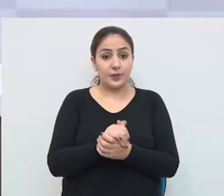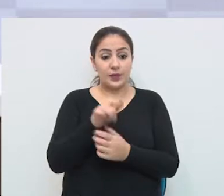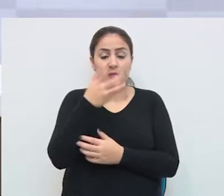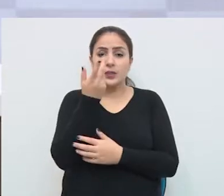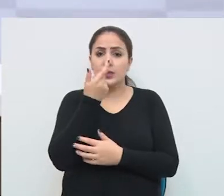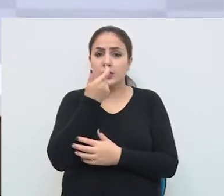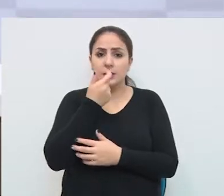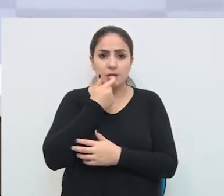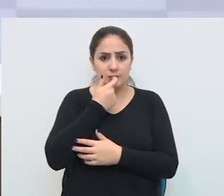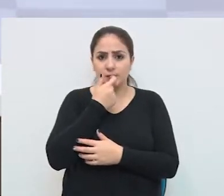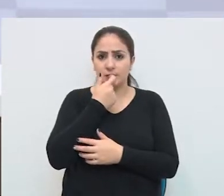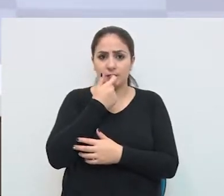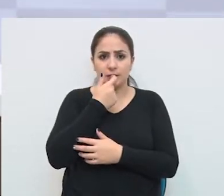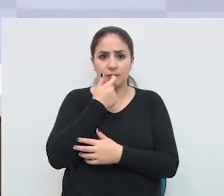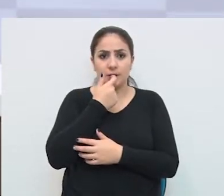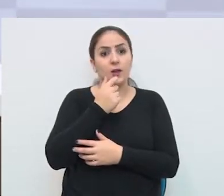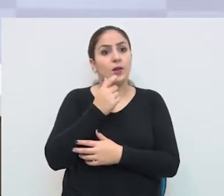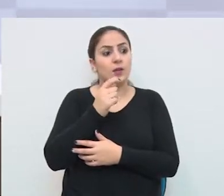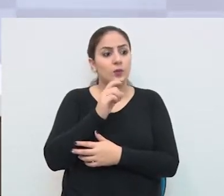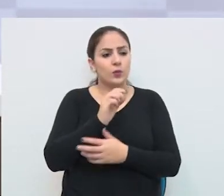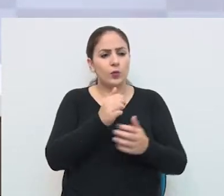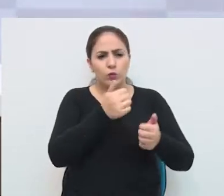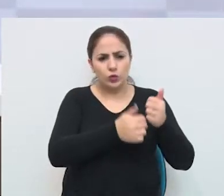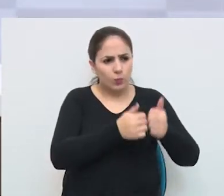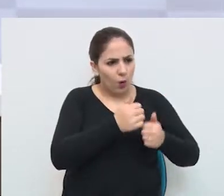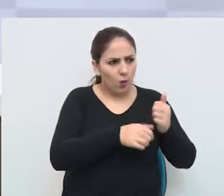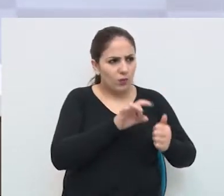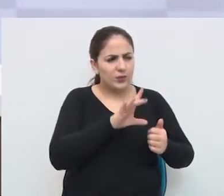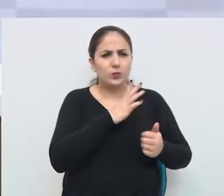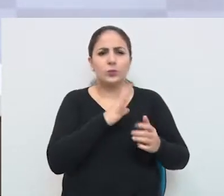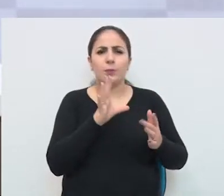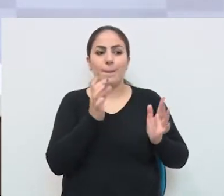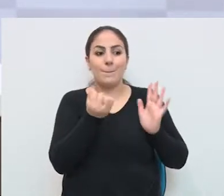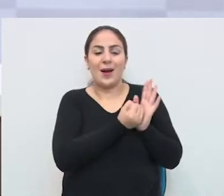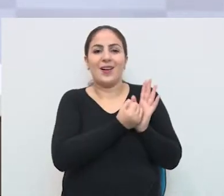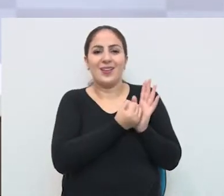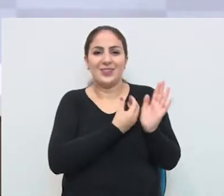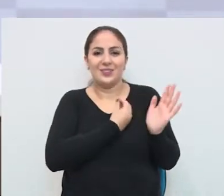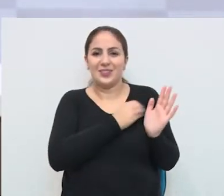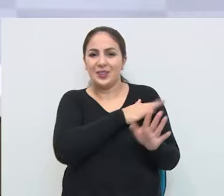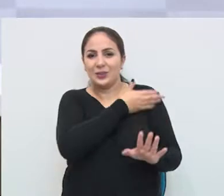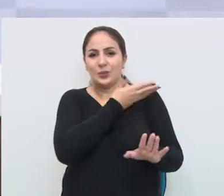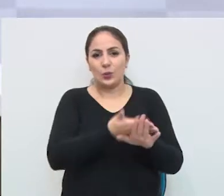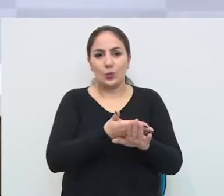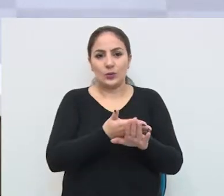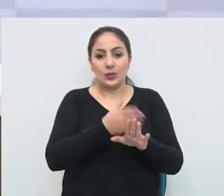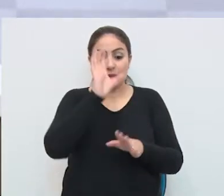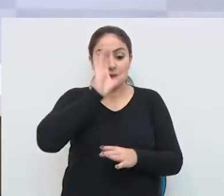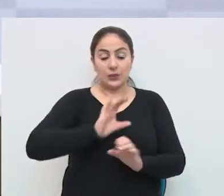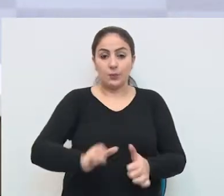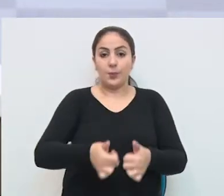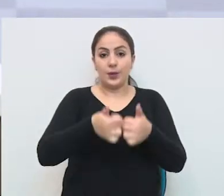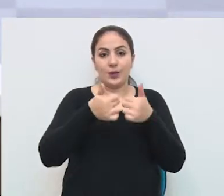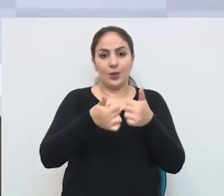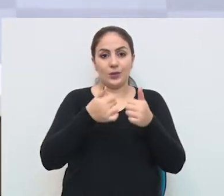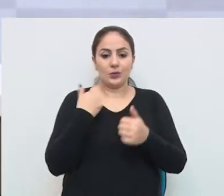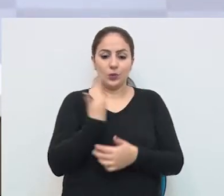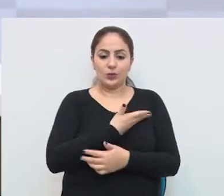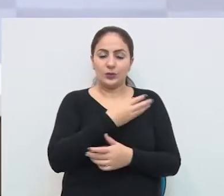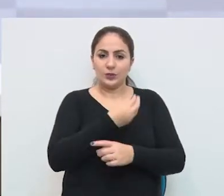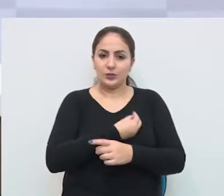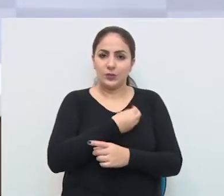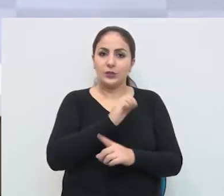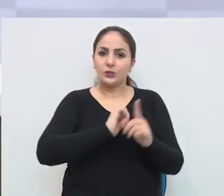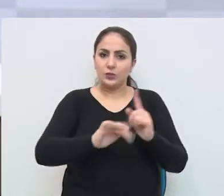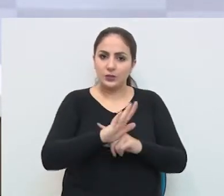faz, essas crianças não vai acabar no campo de futebol, elas vão levar para o resto da vida delas e tu está contribuindo para que elas possam ser cidadãos melhores na sua